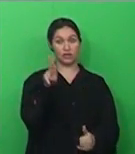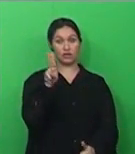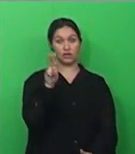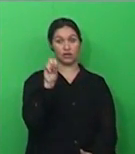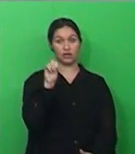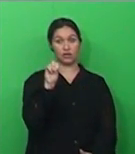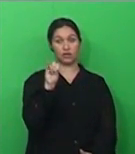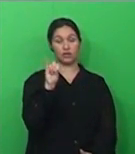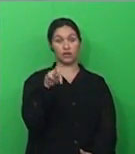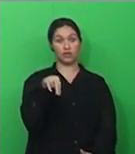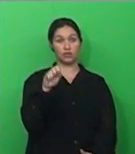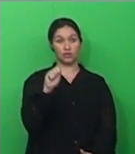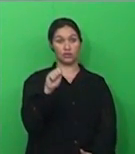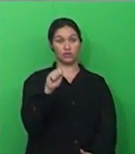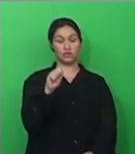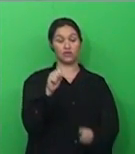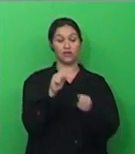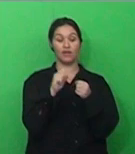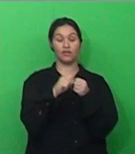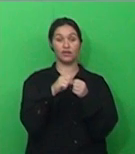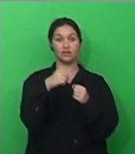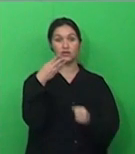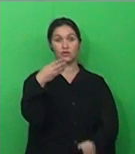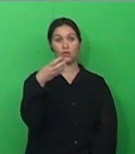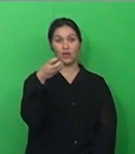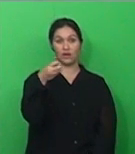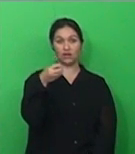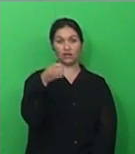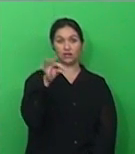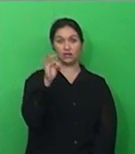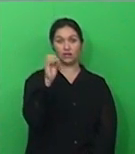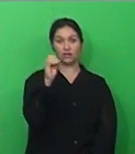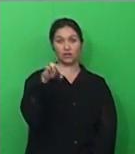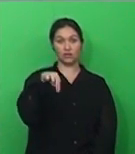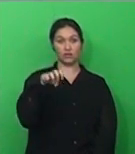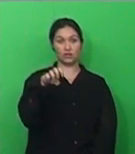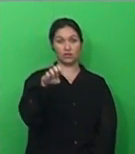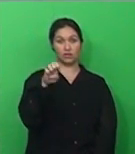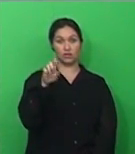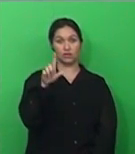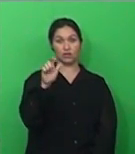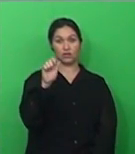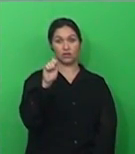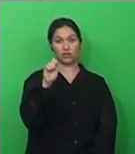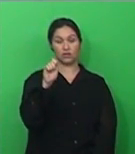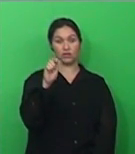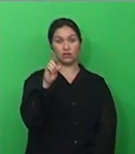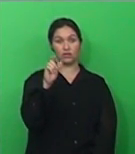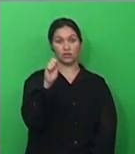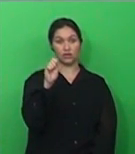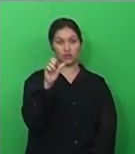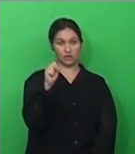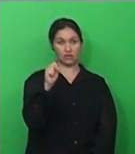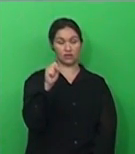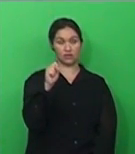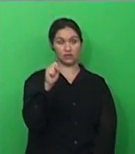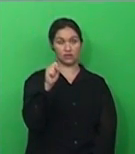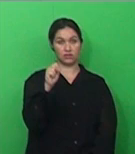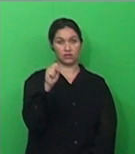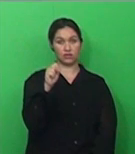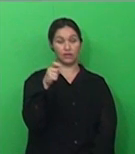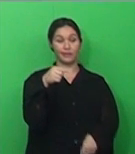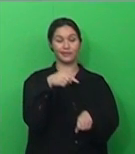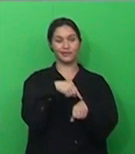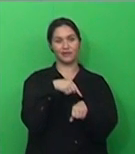o que, que faz com uma 40 toneladas de asfalto? Mal uma lombada daquela, faixa de pedestre elevado. Se